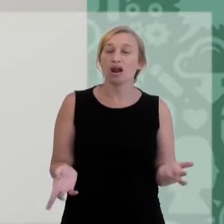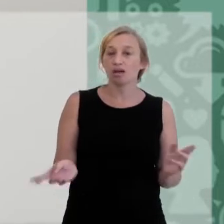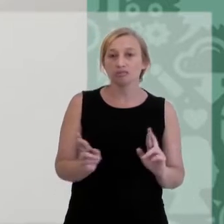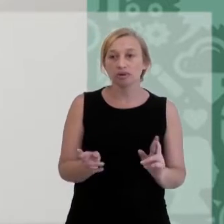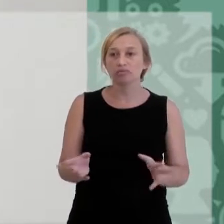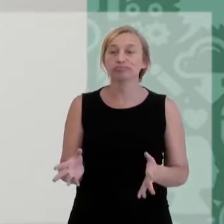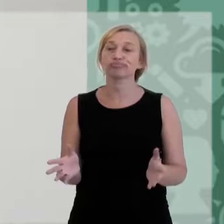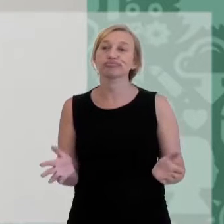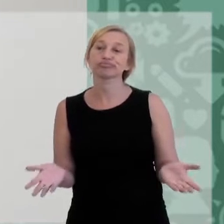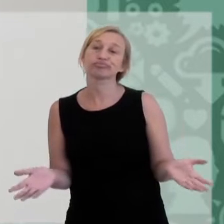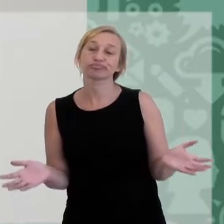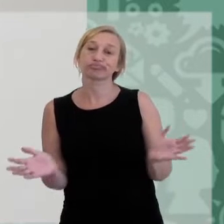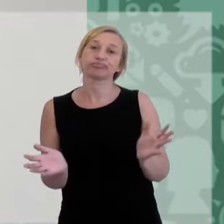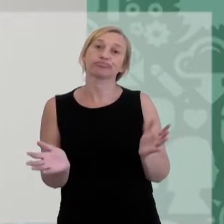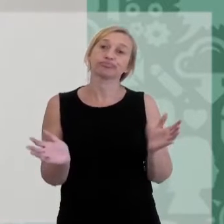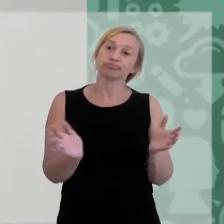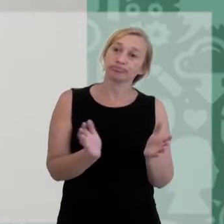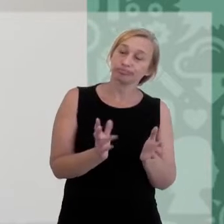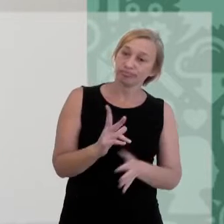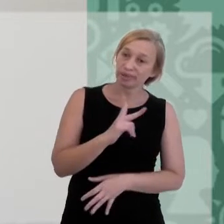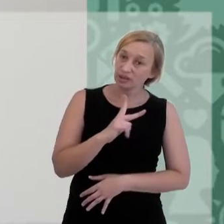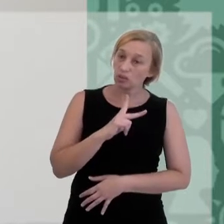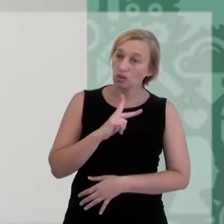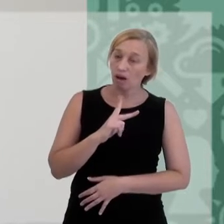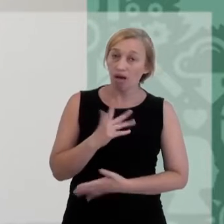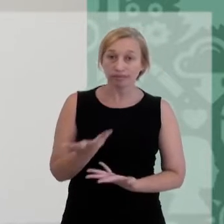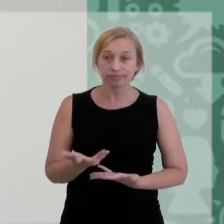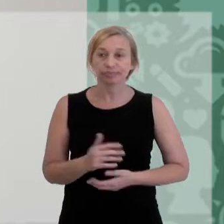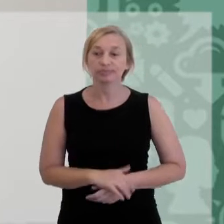pessoais e interpessoais muito